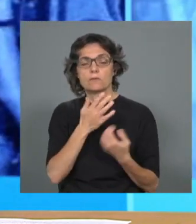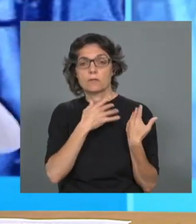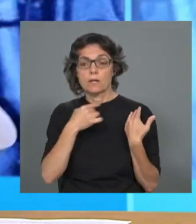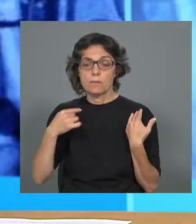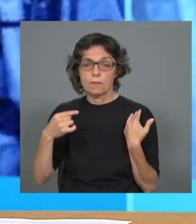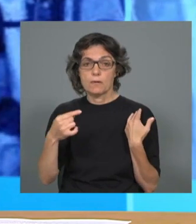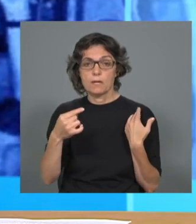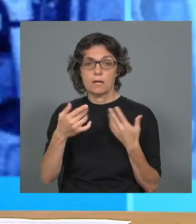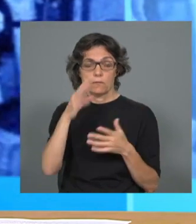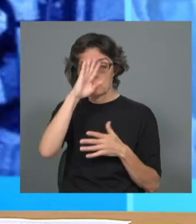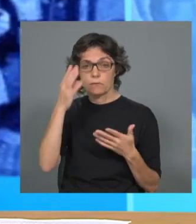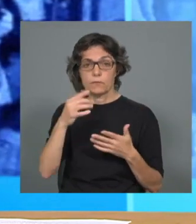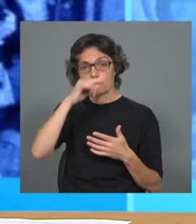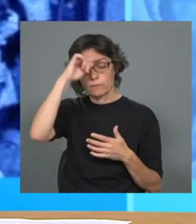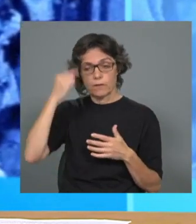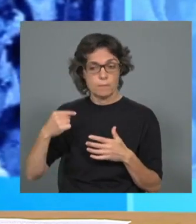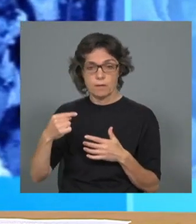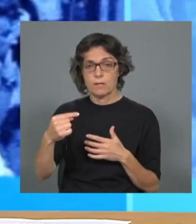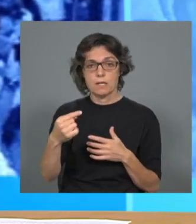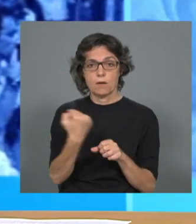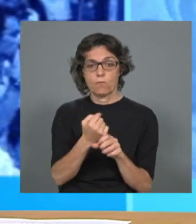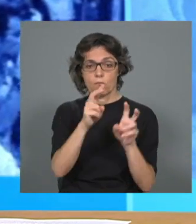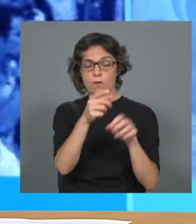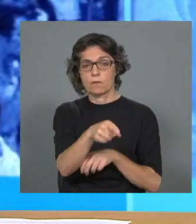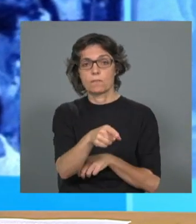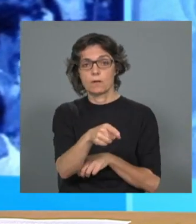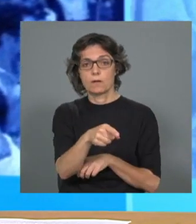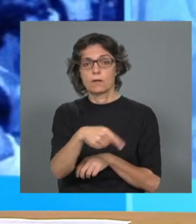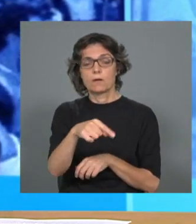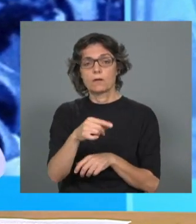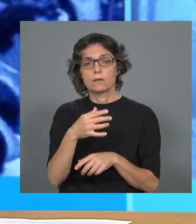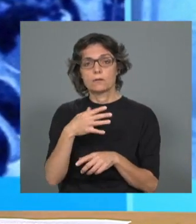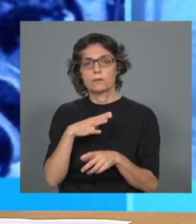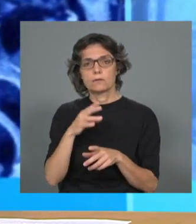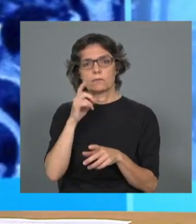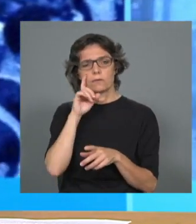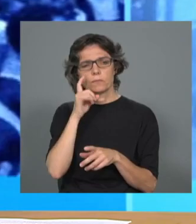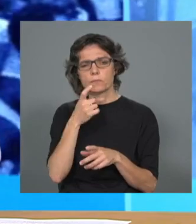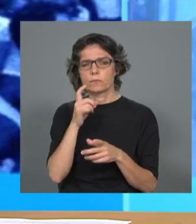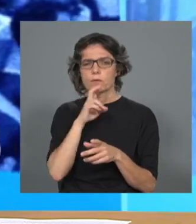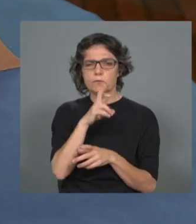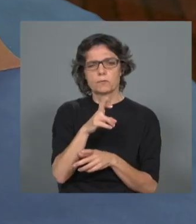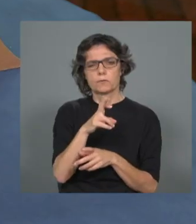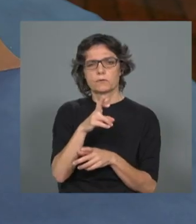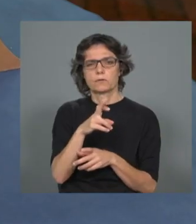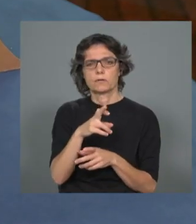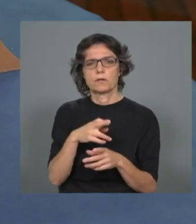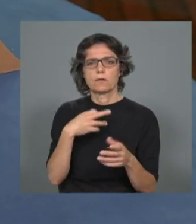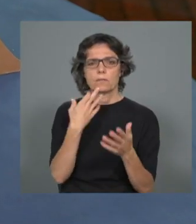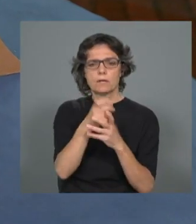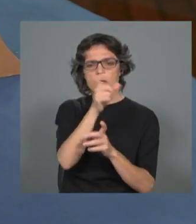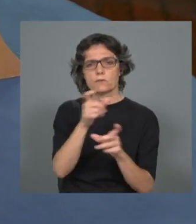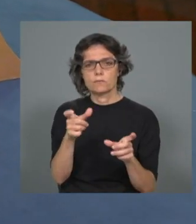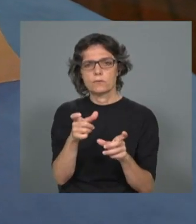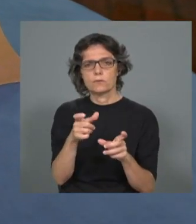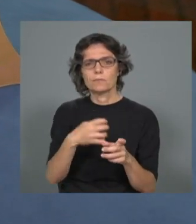uma dificuldade de todos os dias e é importante encontrar respostas para que as pessoas se sintam